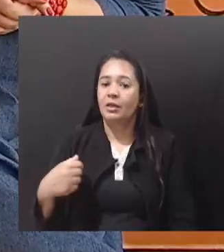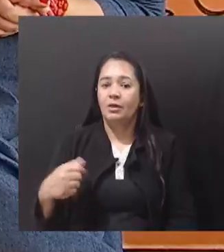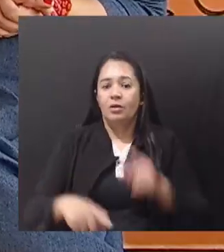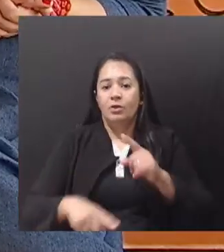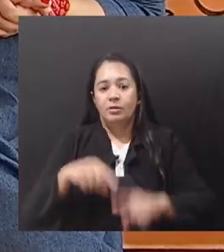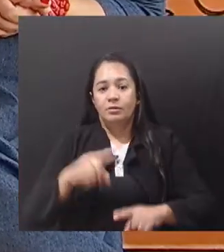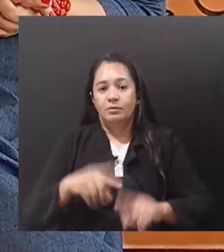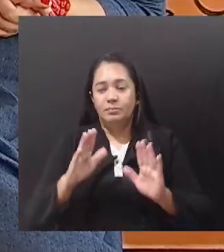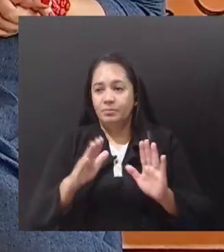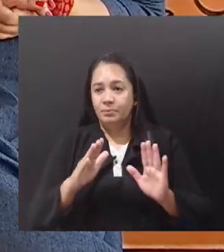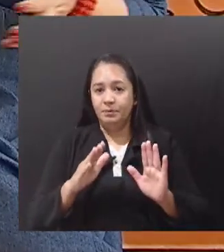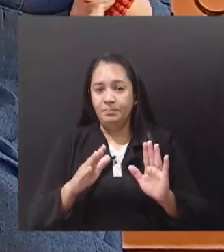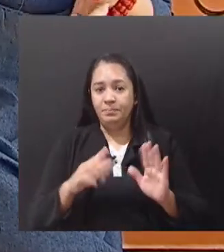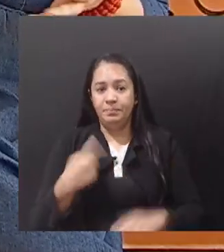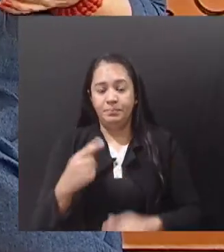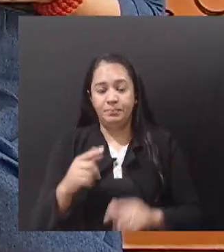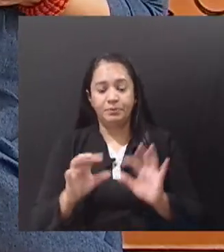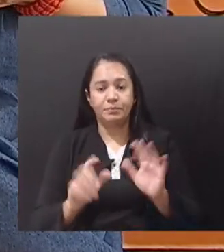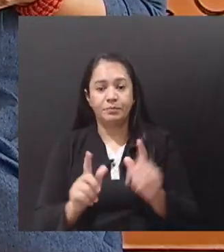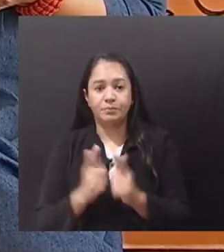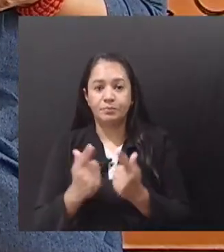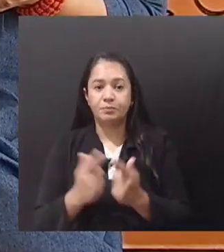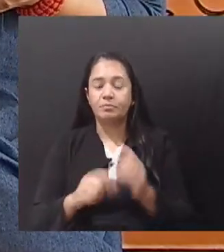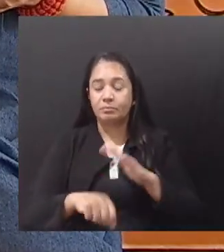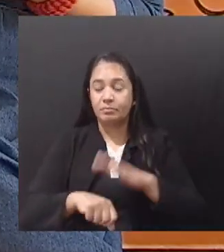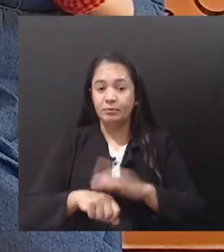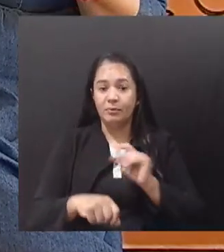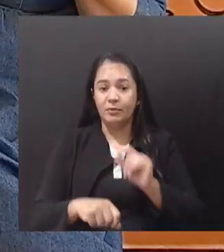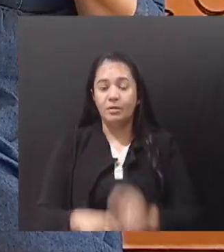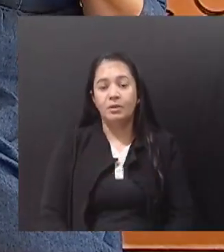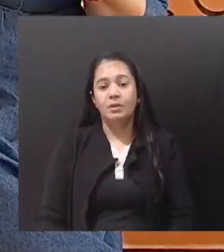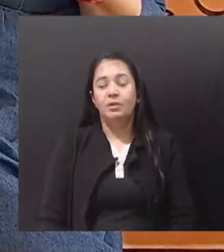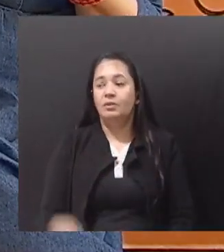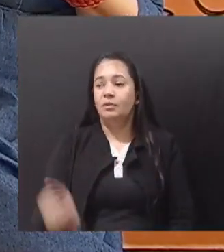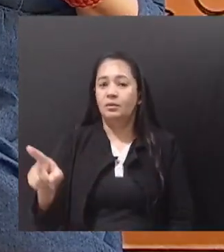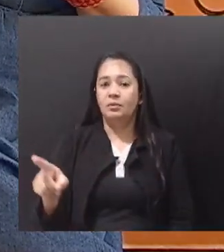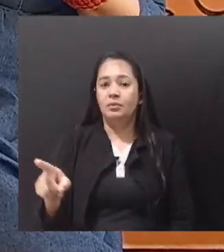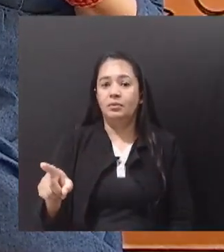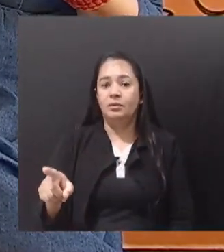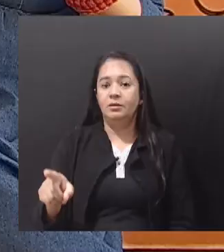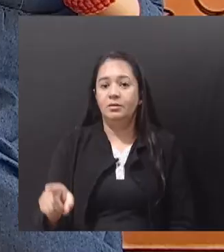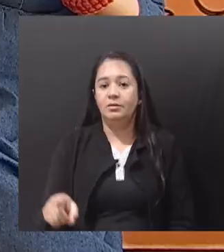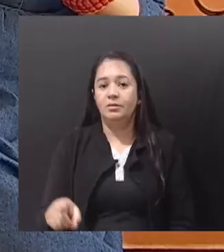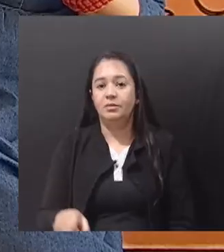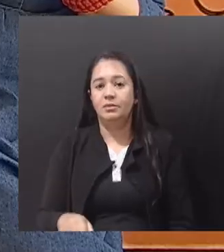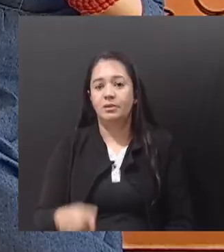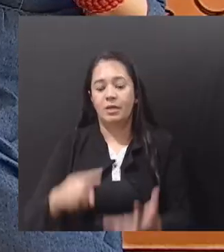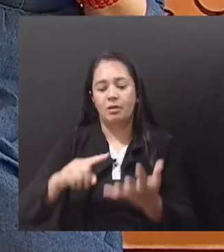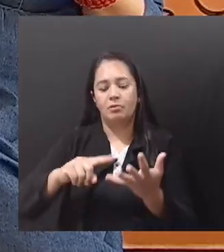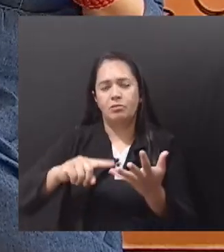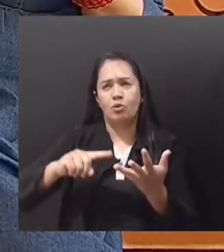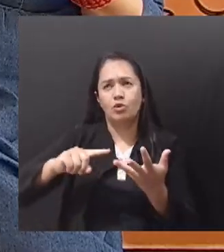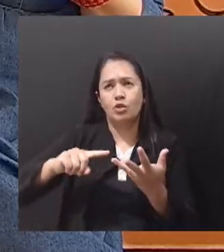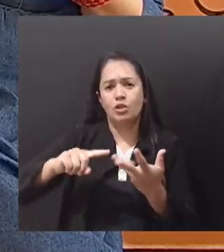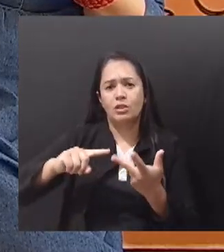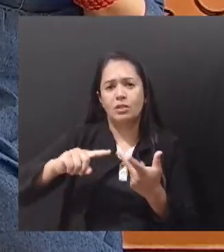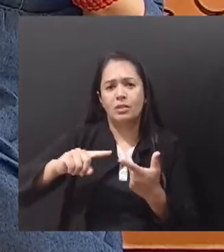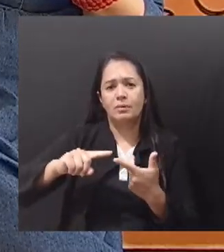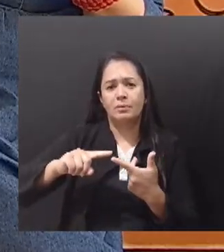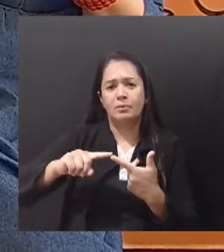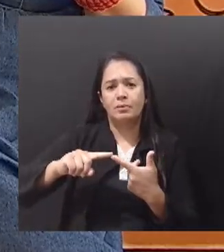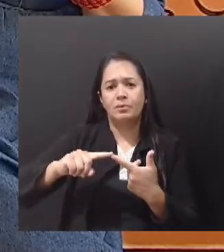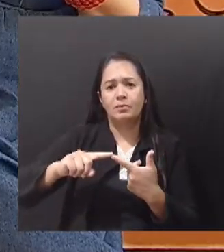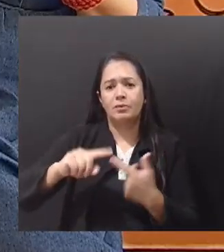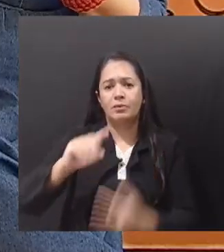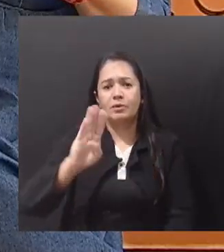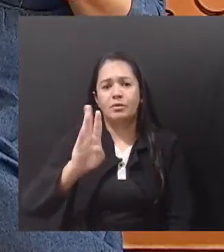produzido pela nossa produção, dizendo o seguinte, que vocês estão em Madagascar, Moçambique, Malawi, Burundi,